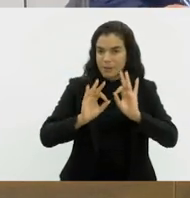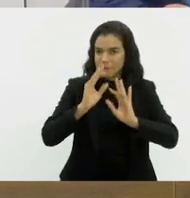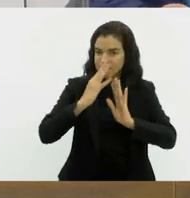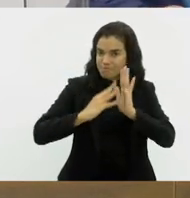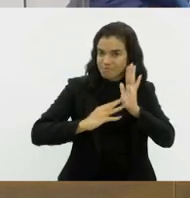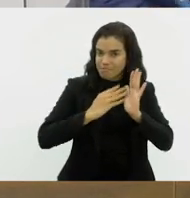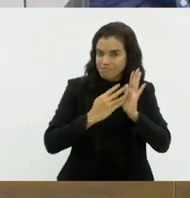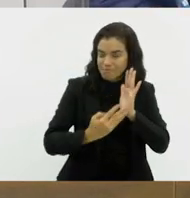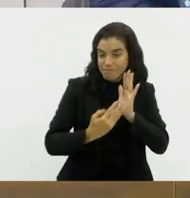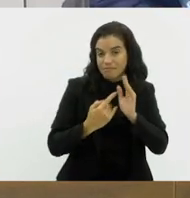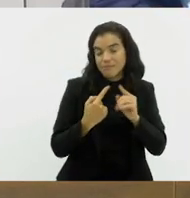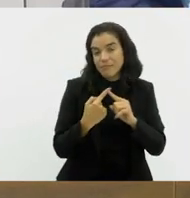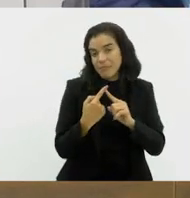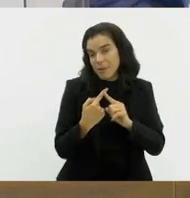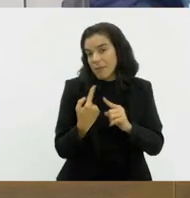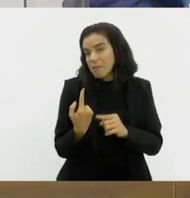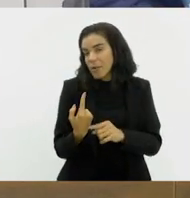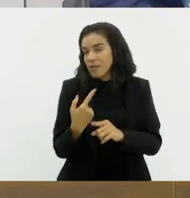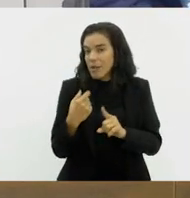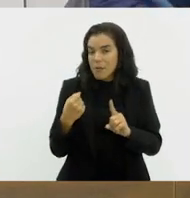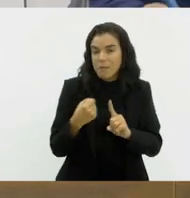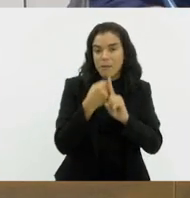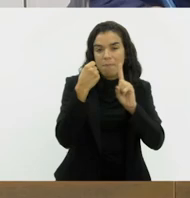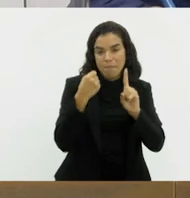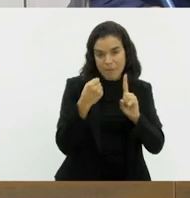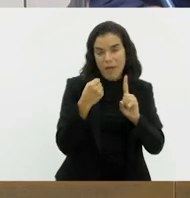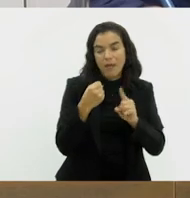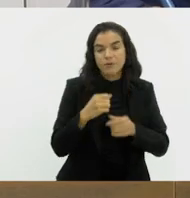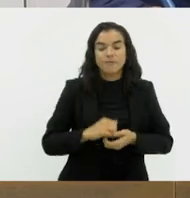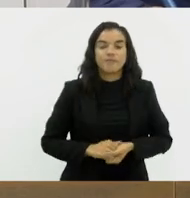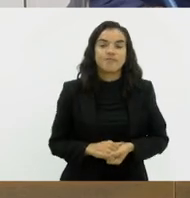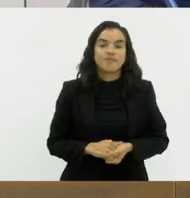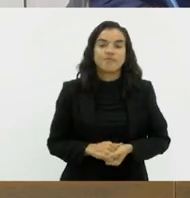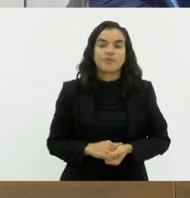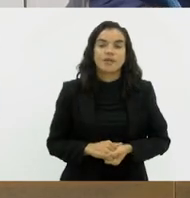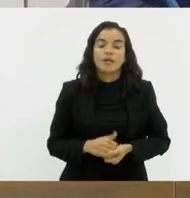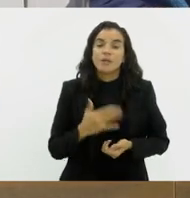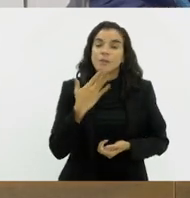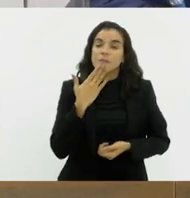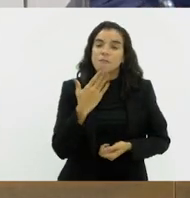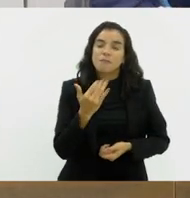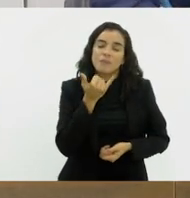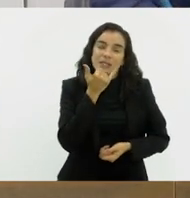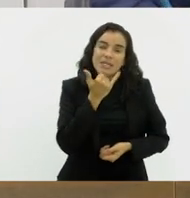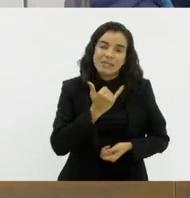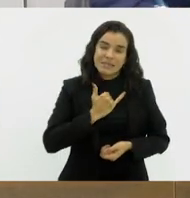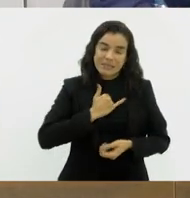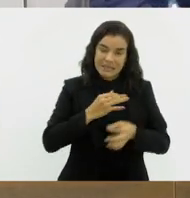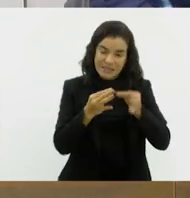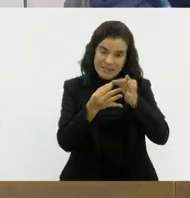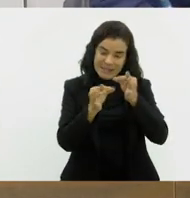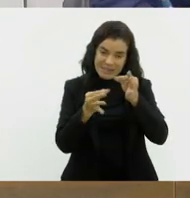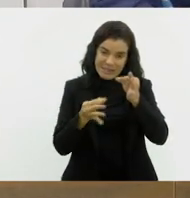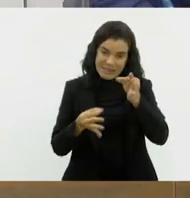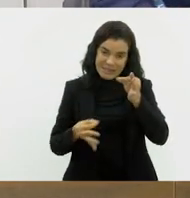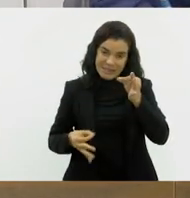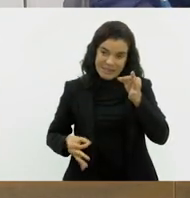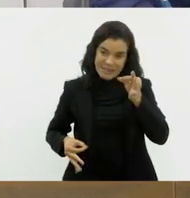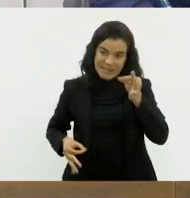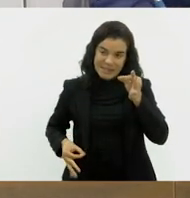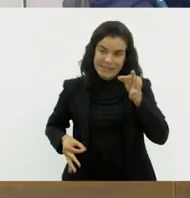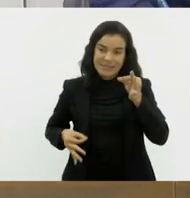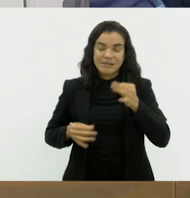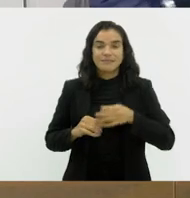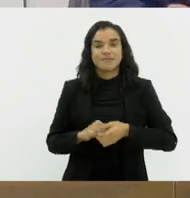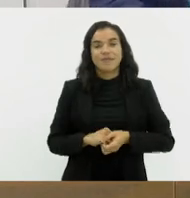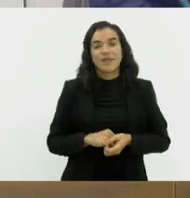assunto, porque ele tem um impacto no sistema prisional muito pernicioso. Peço desculpa pelo alongado, agradeço mais uma vez